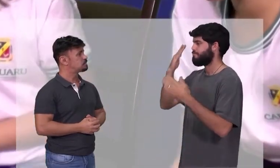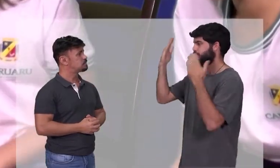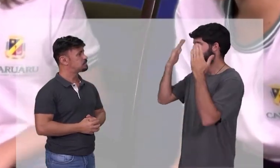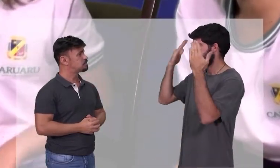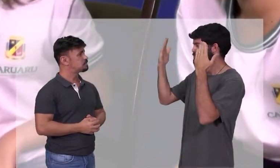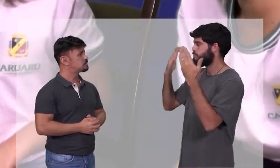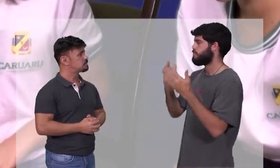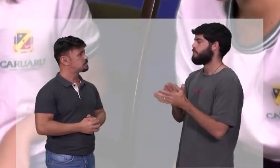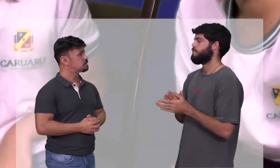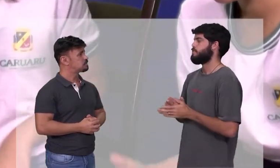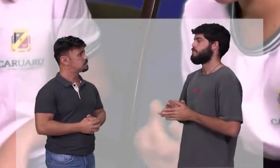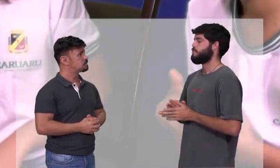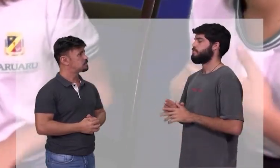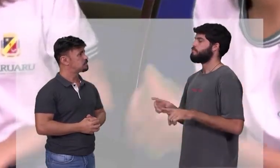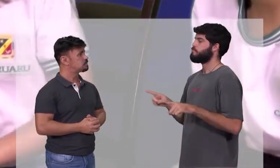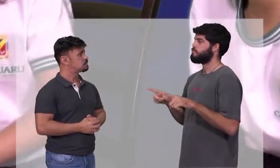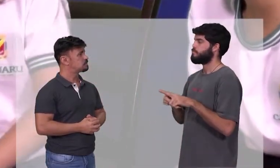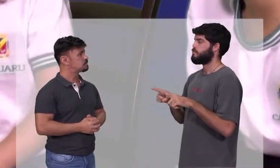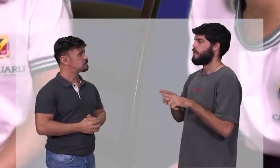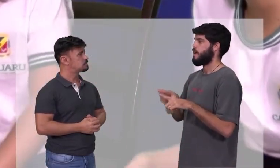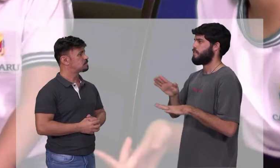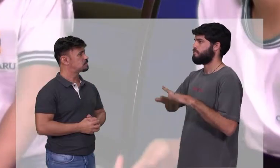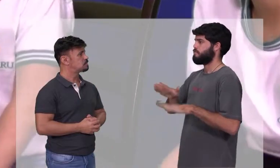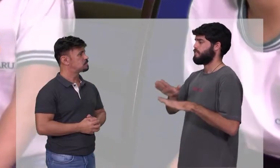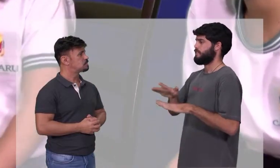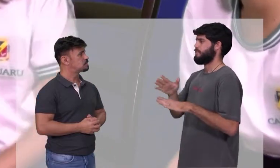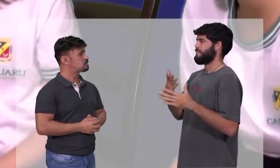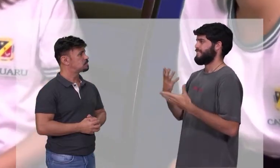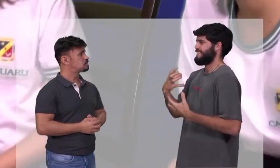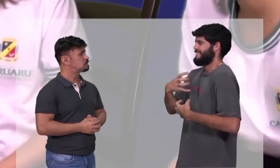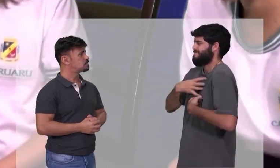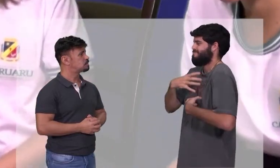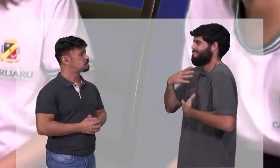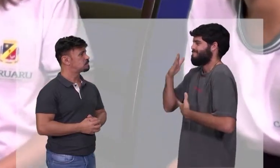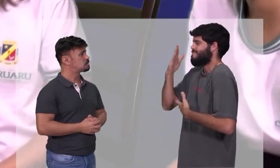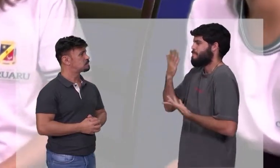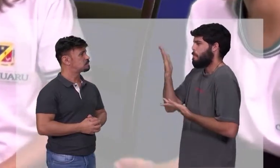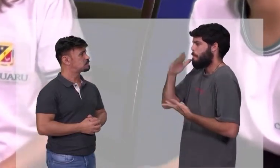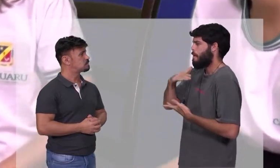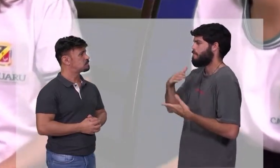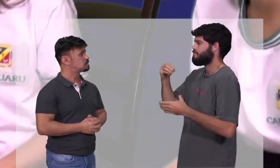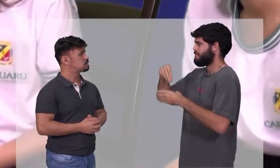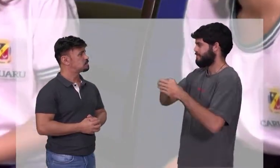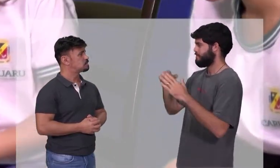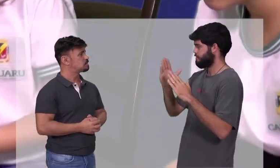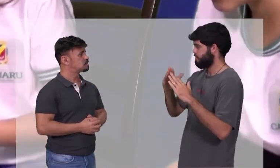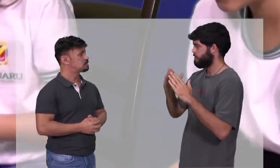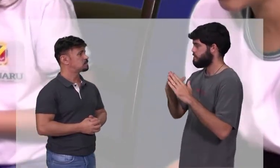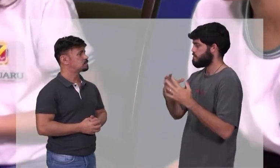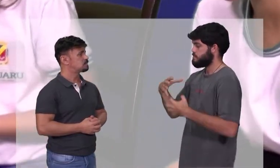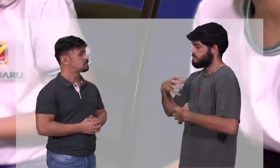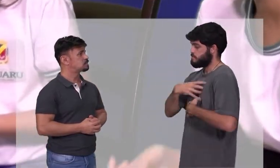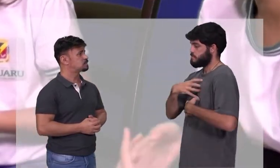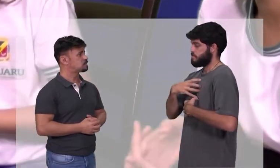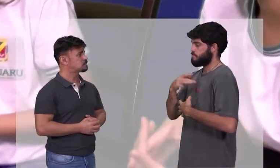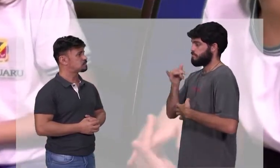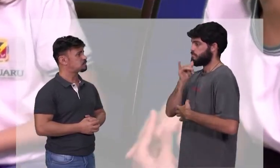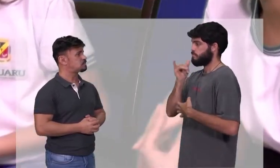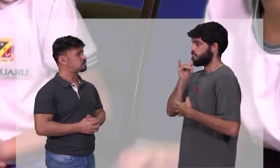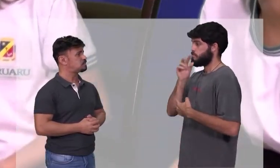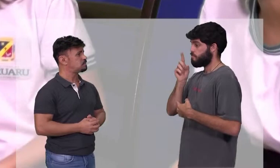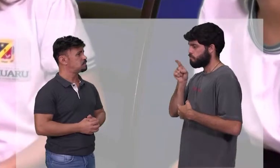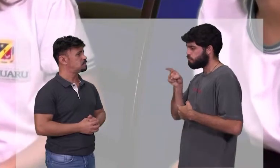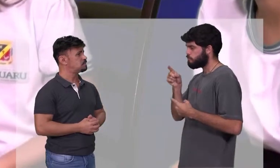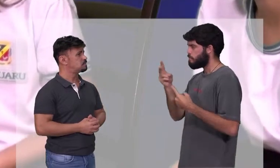Cuidar do seu psicológico, né? E cuidado psicológico também, por mais que você se sinta trancafiado em casa, é só você sentir que